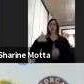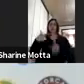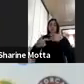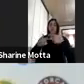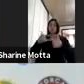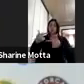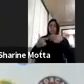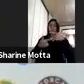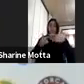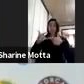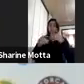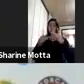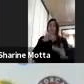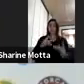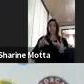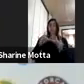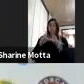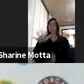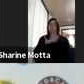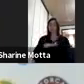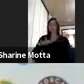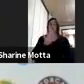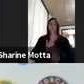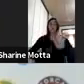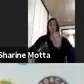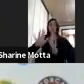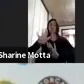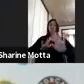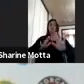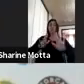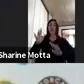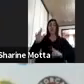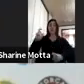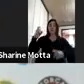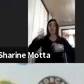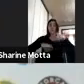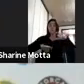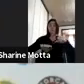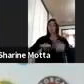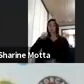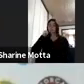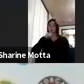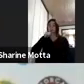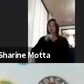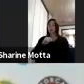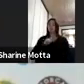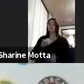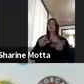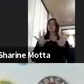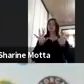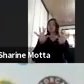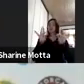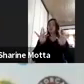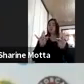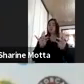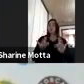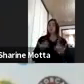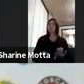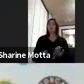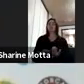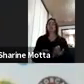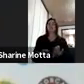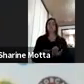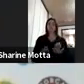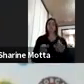especialista nesta área. Gente, não dá para perder. Tem muitos detalhes. E é bem como o